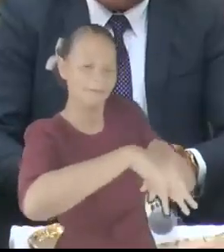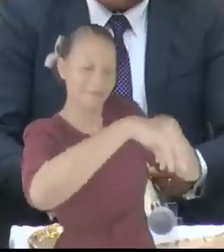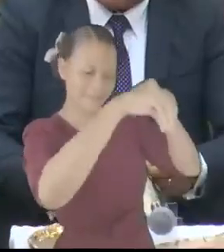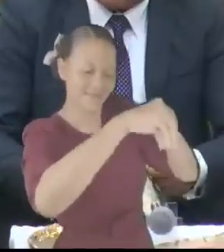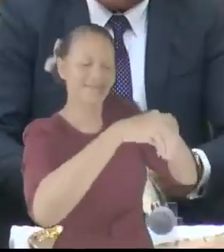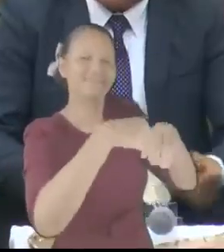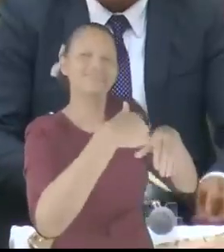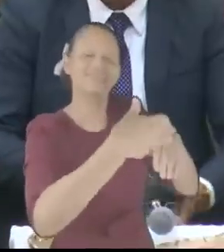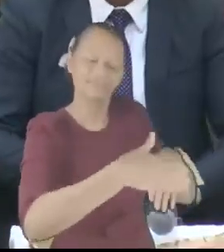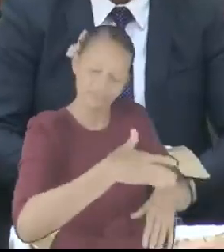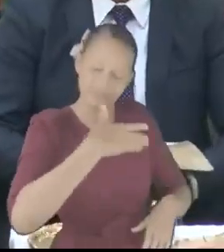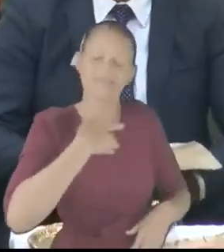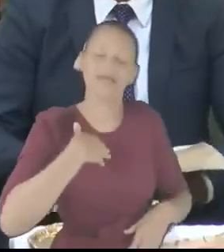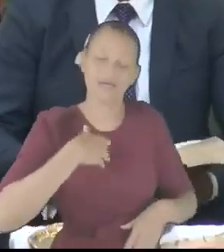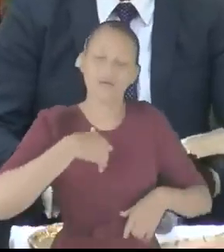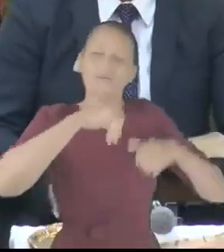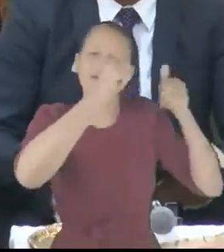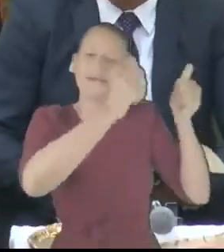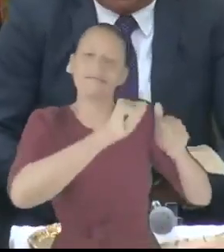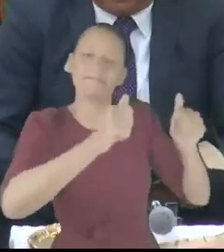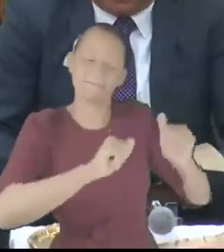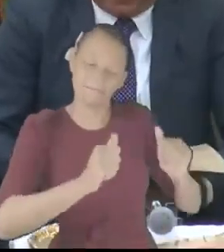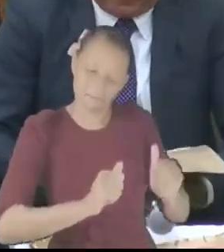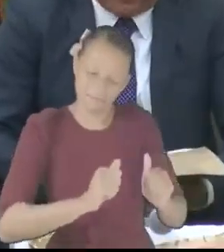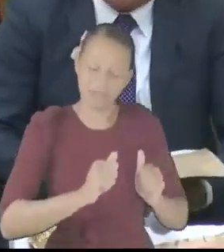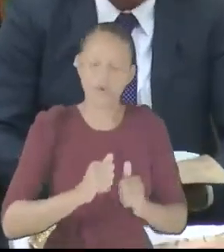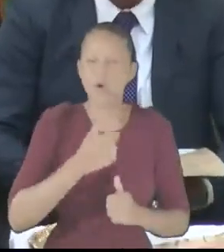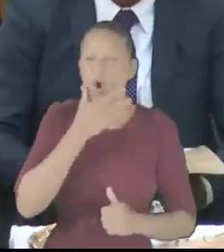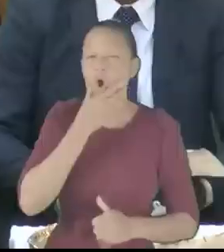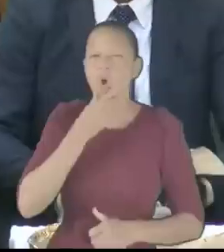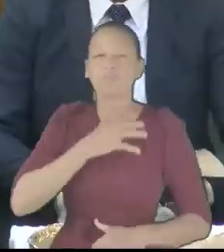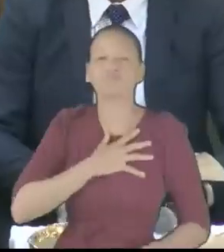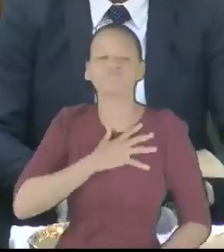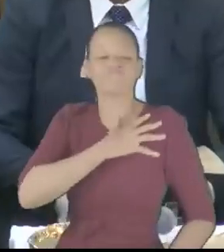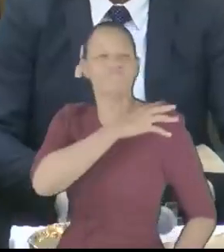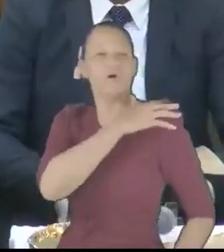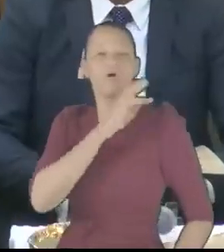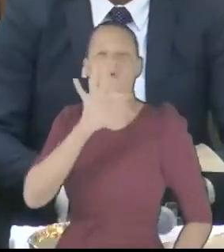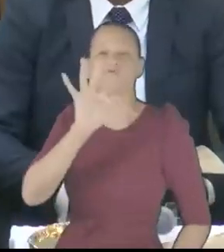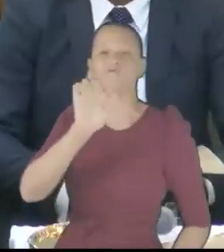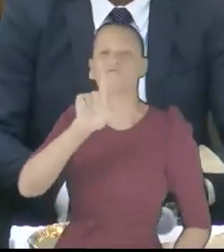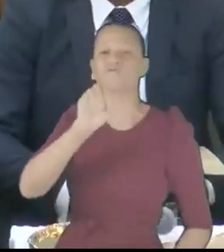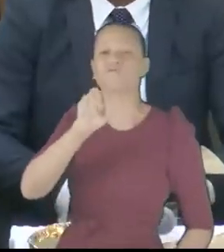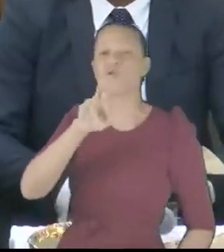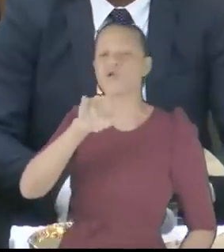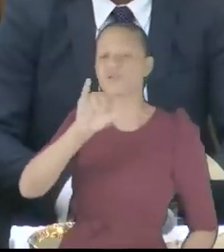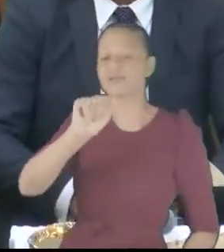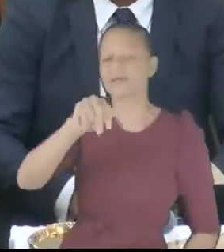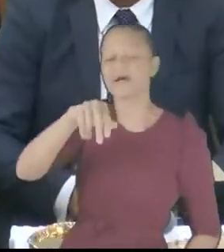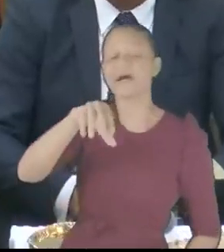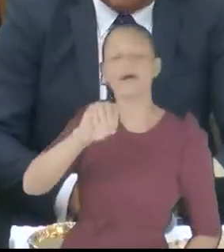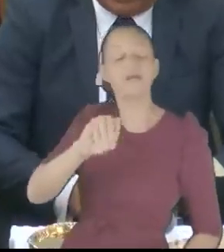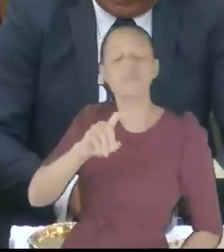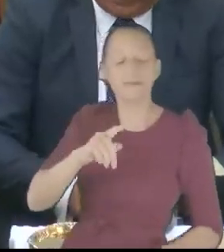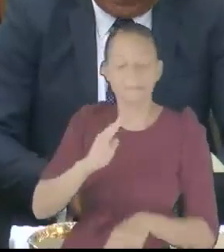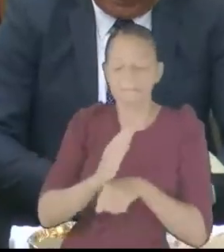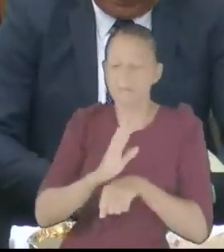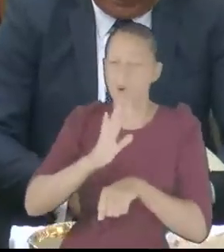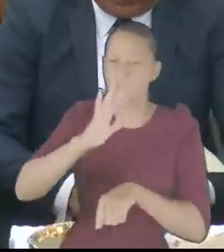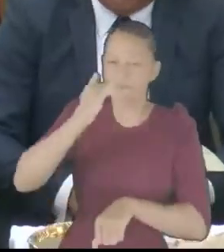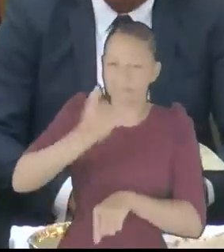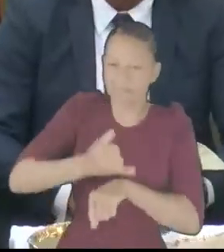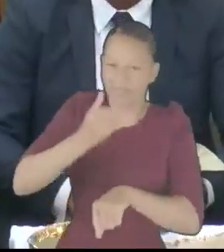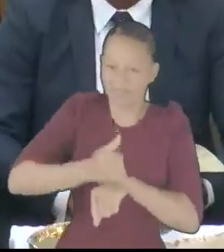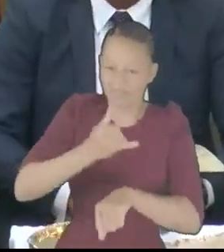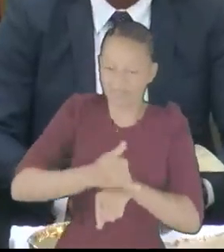do Marechal Floriano, que é uma estátua de bronze. Se você chegar